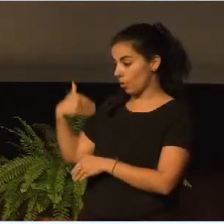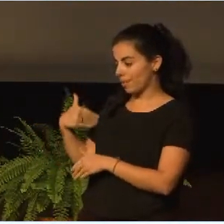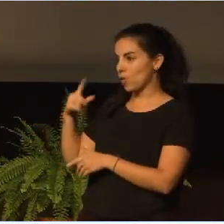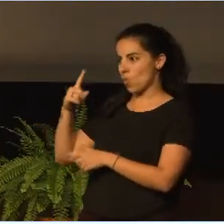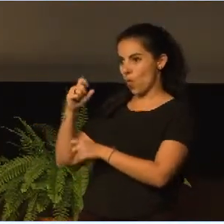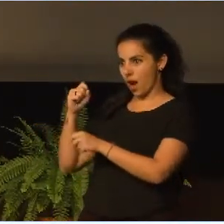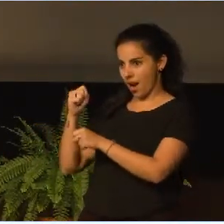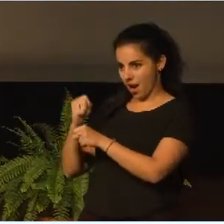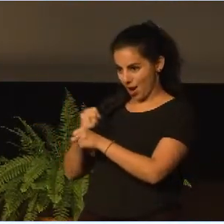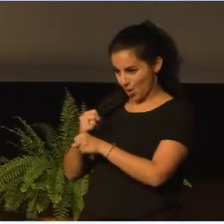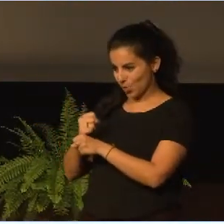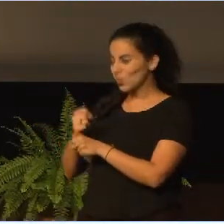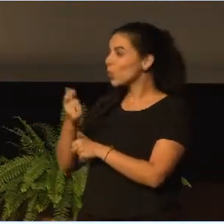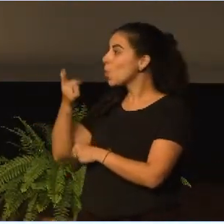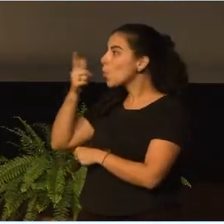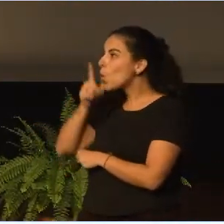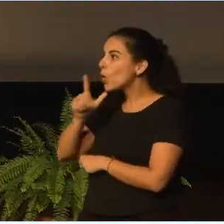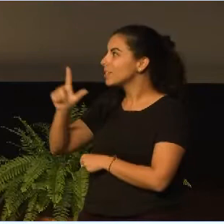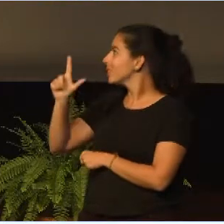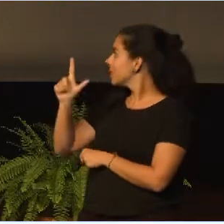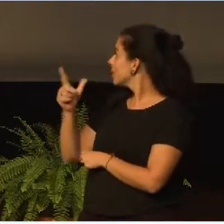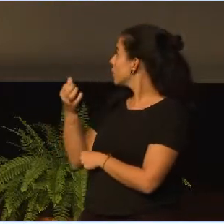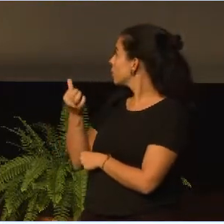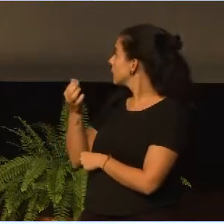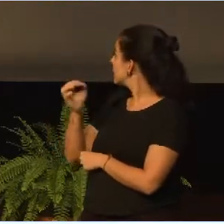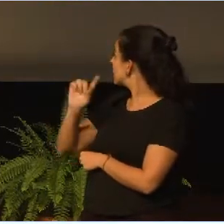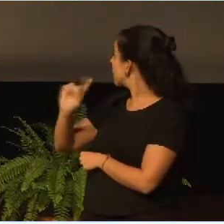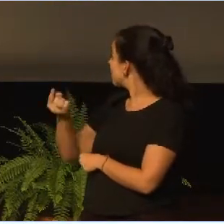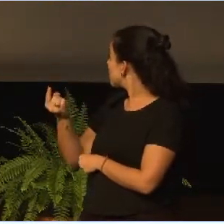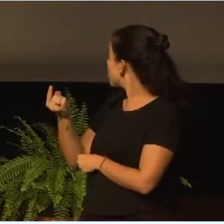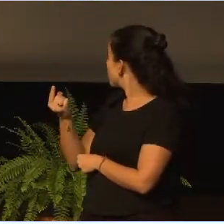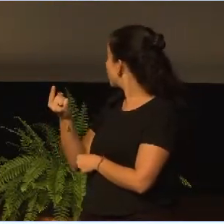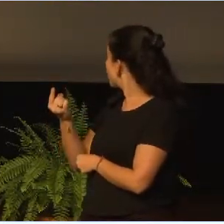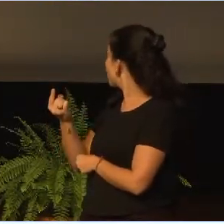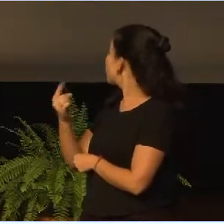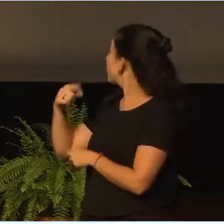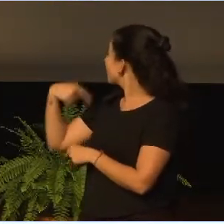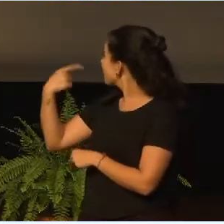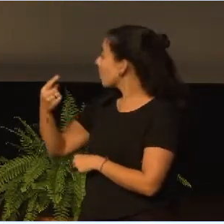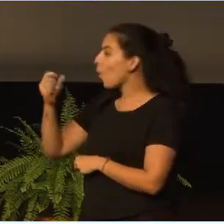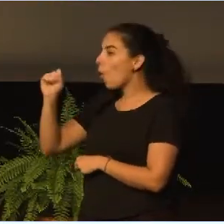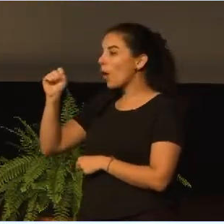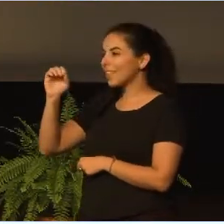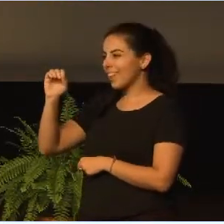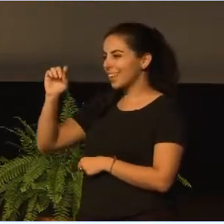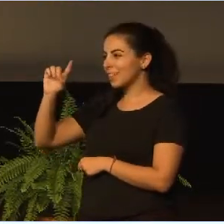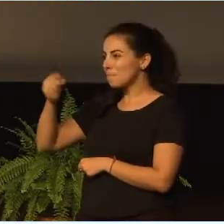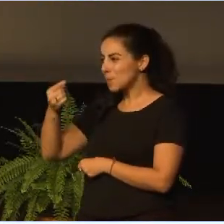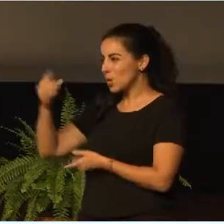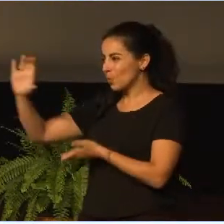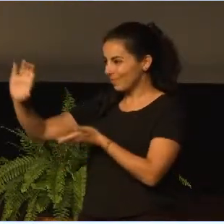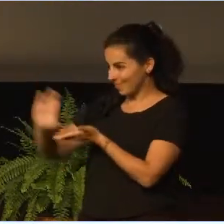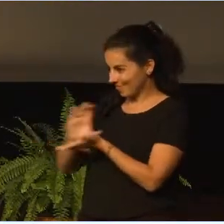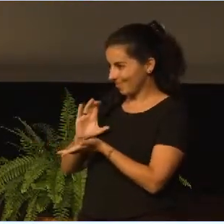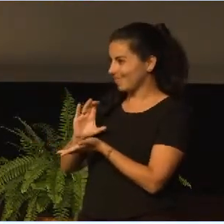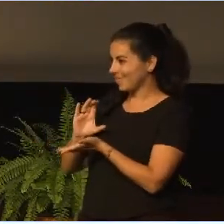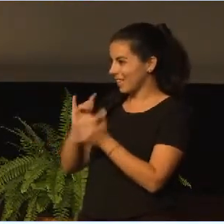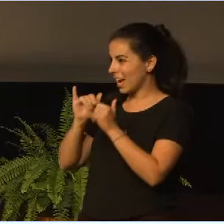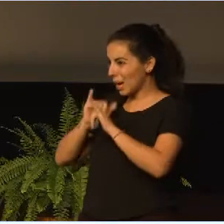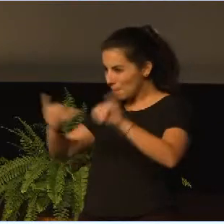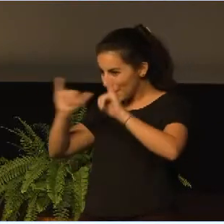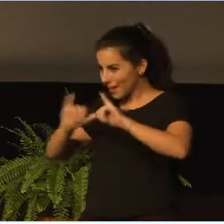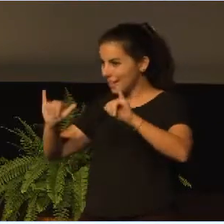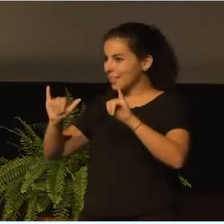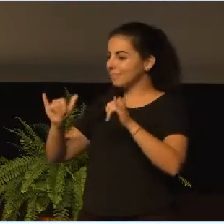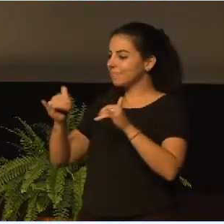conseguiu 80 mil reais. A gente queria 60 para trabalhar 2 meses, e a gente conseguiu 80 com mais de 1.300 pessoas ajudando na campanha. Foi muito legal, fez muito